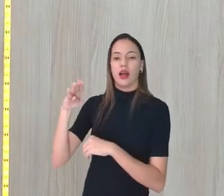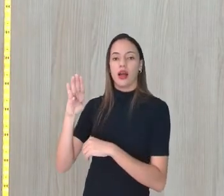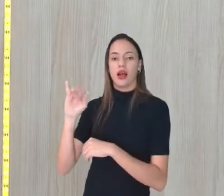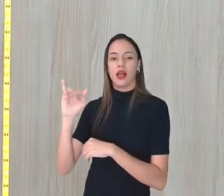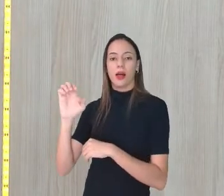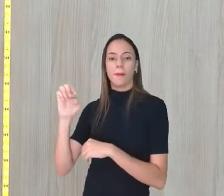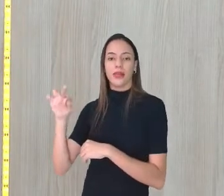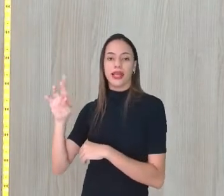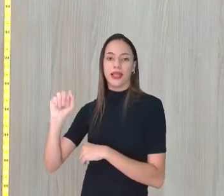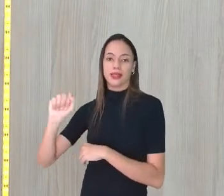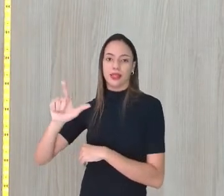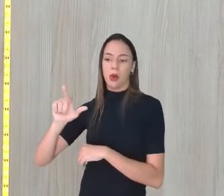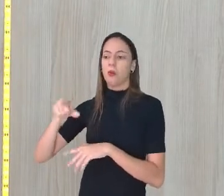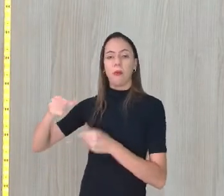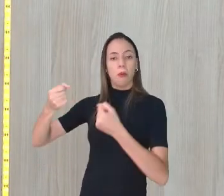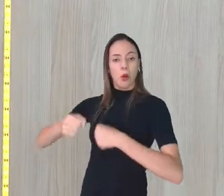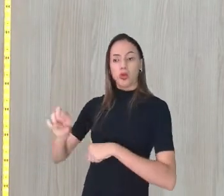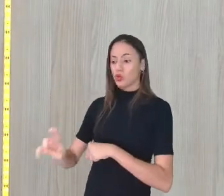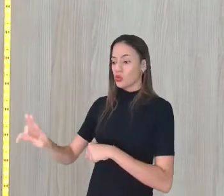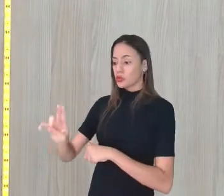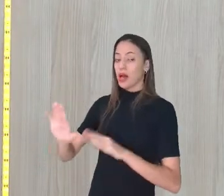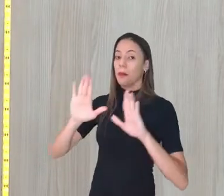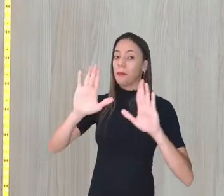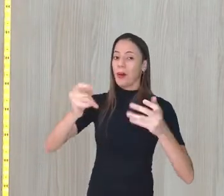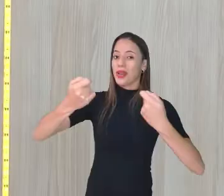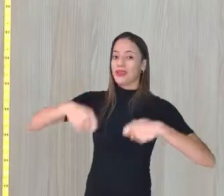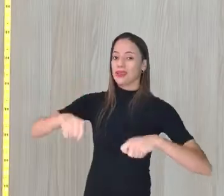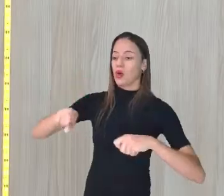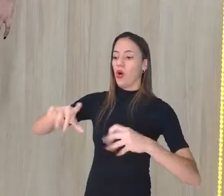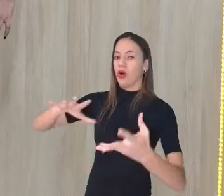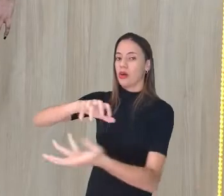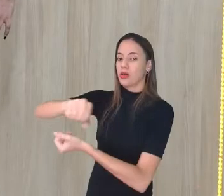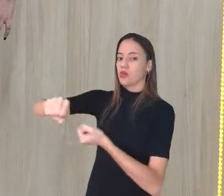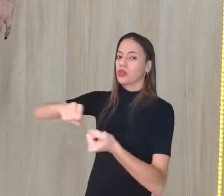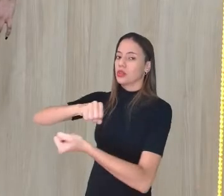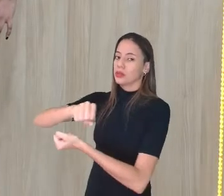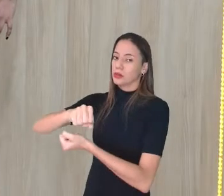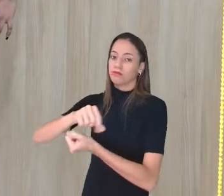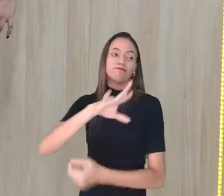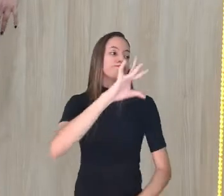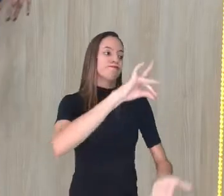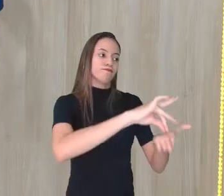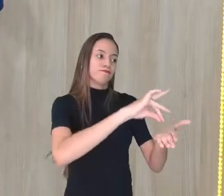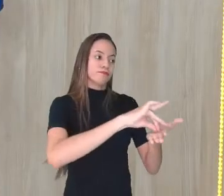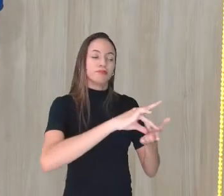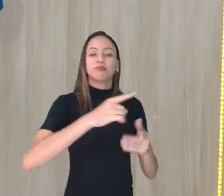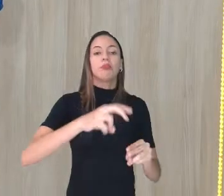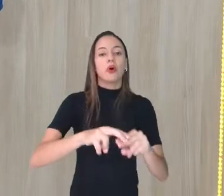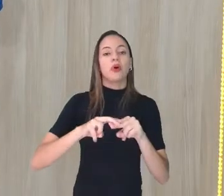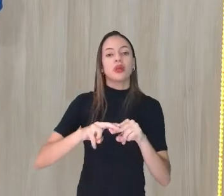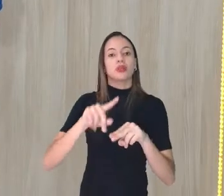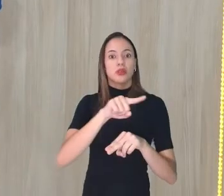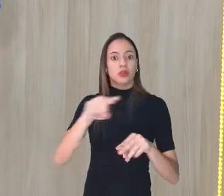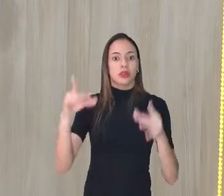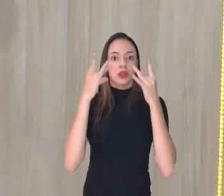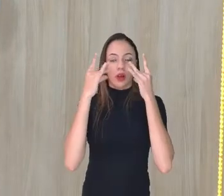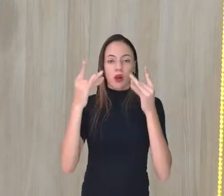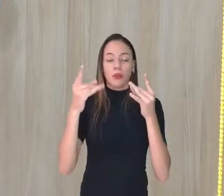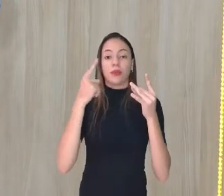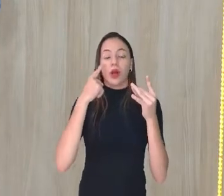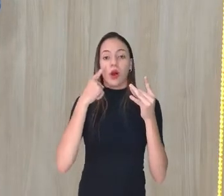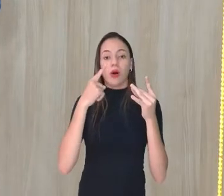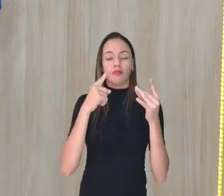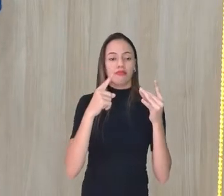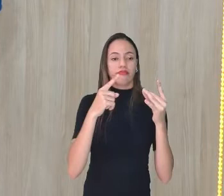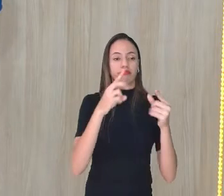se utilizar, mas tem que ser sustentável. Exatamente. Né? Por isso que eu estou chamando a atenção de vocês, porque dentro da proteção integral,